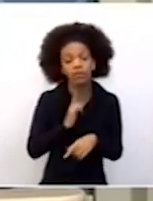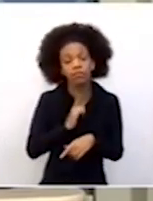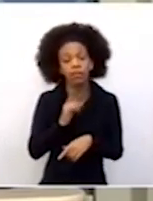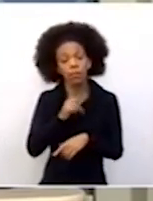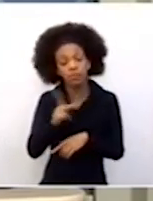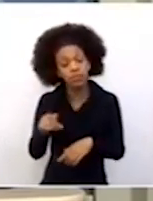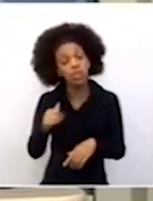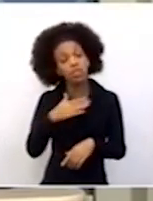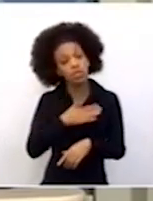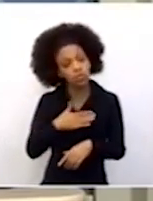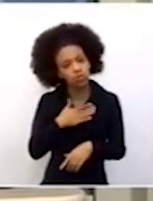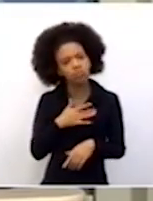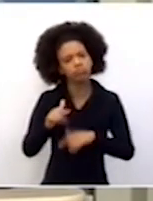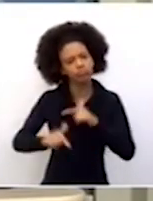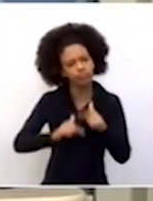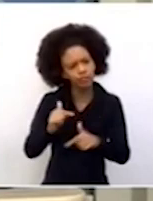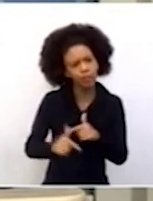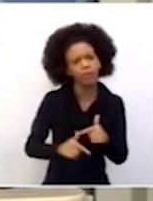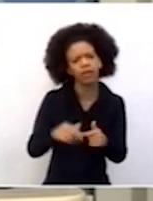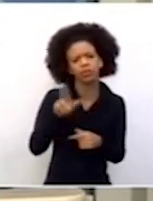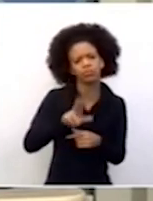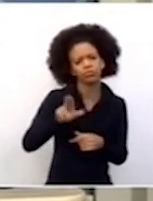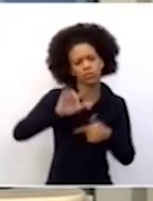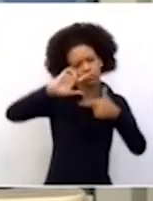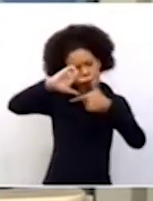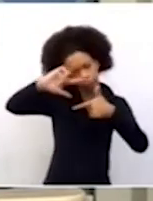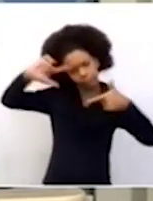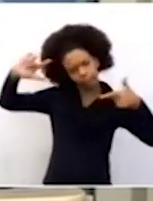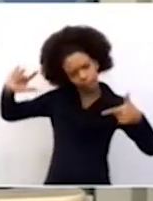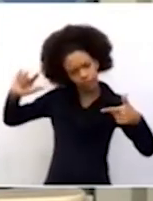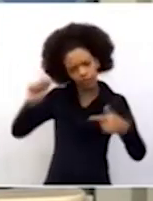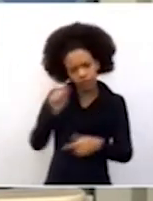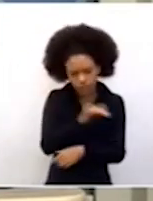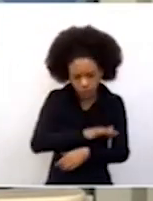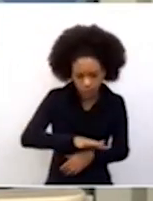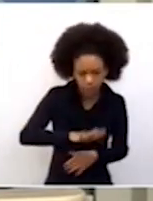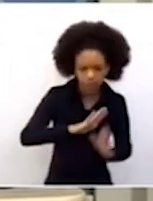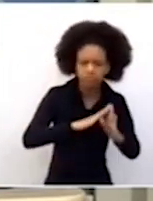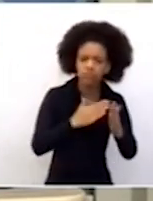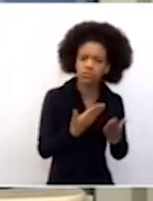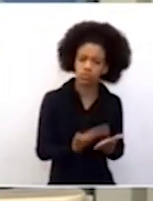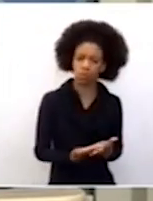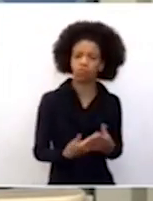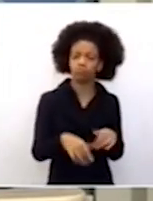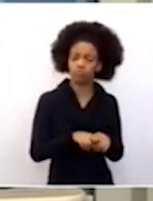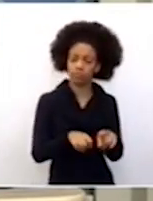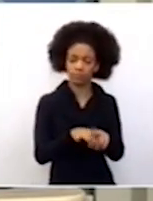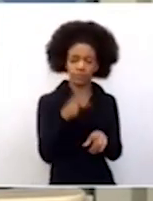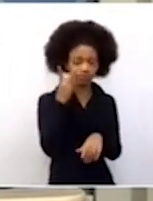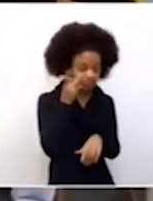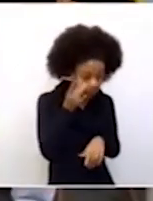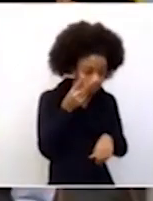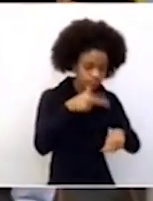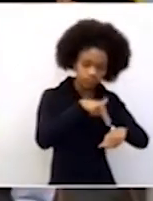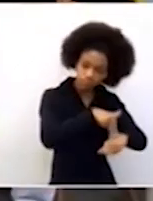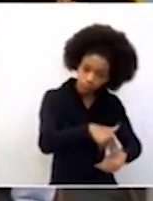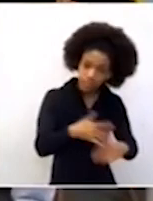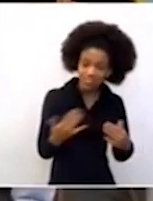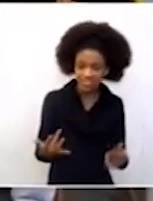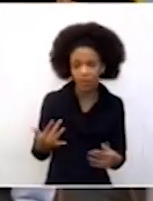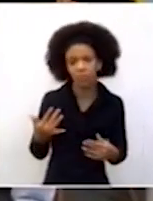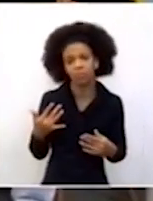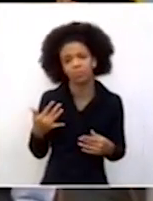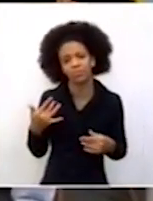outras atividades, utilizando a lousa, usando o espaço da escola, então são questões ainda que ainda vai estar discutindo,